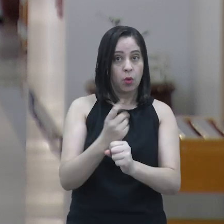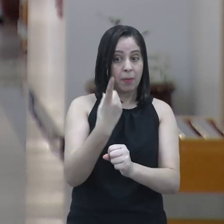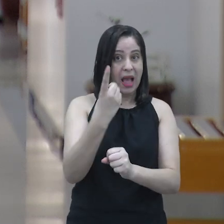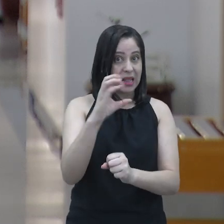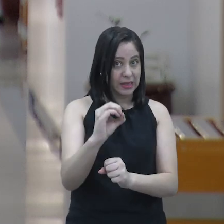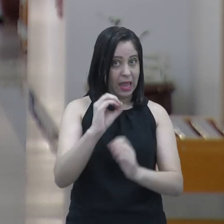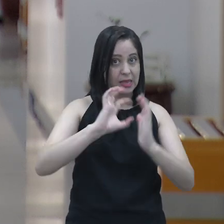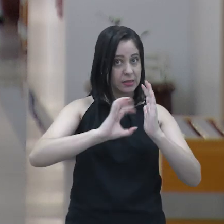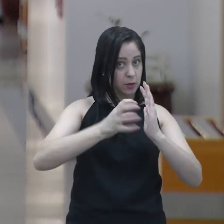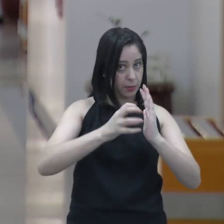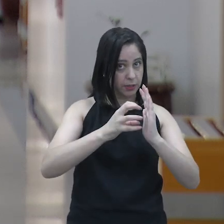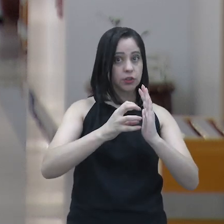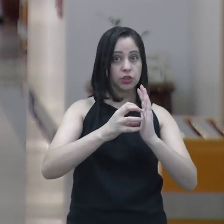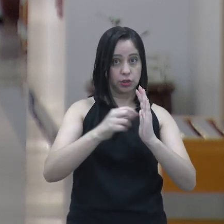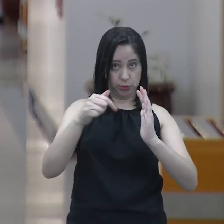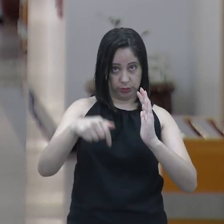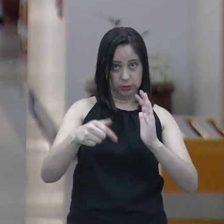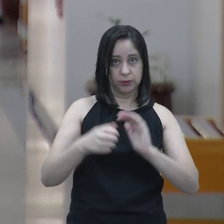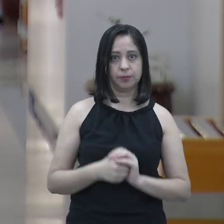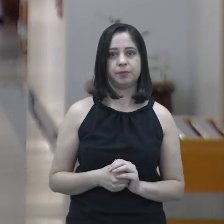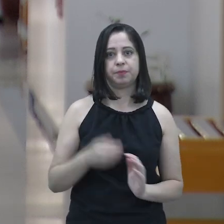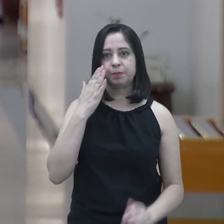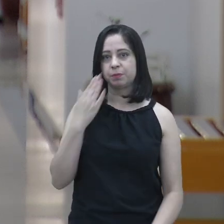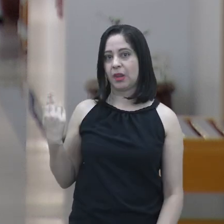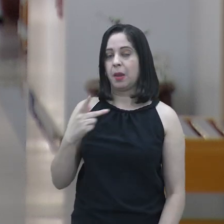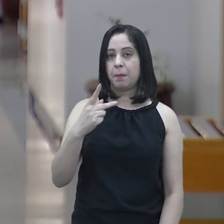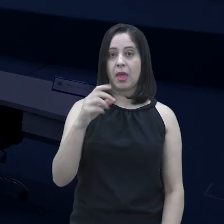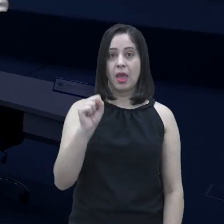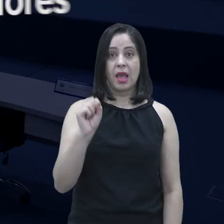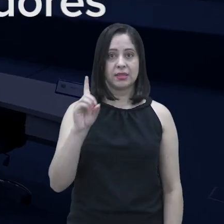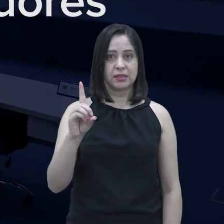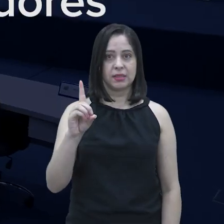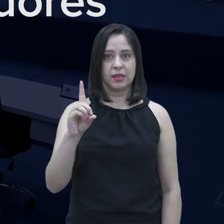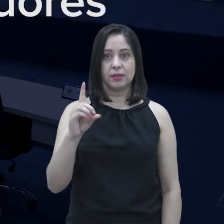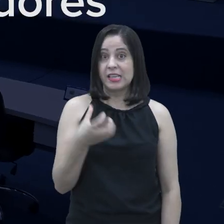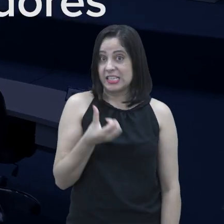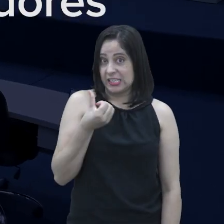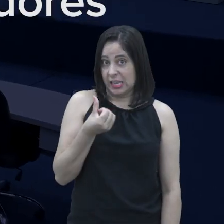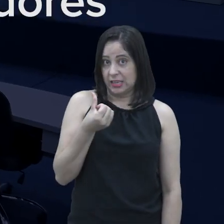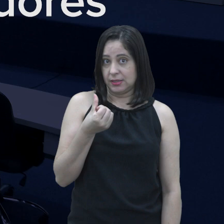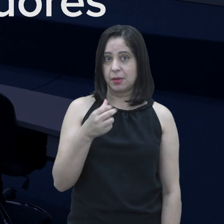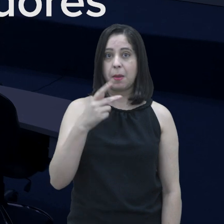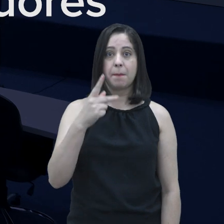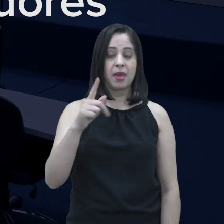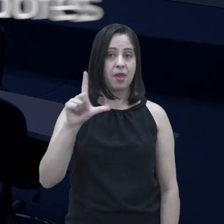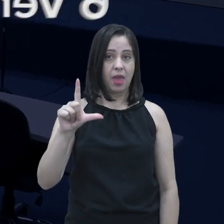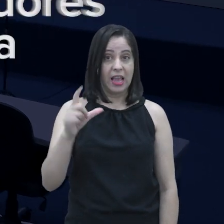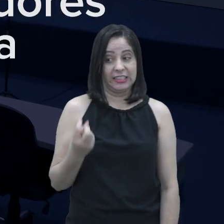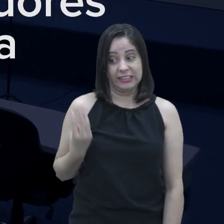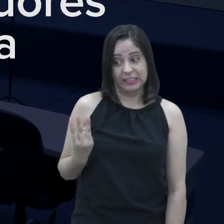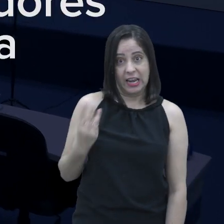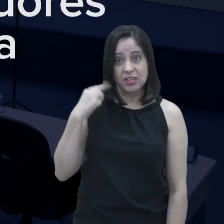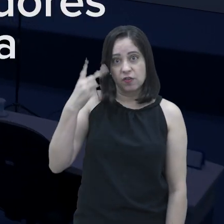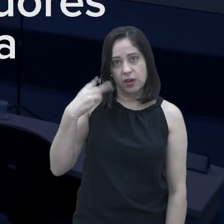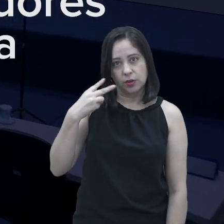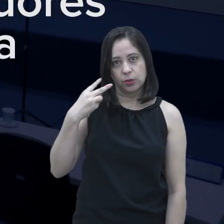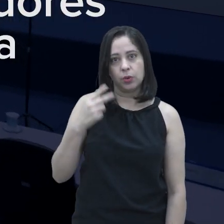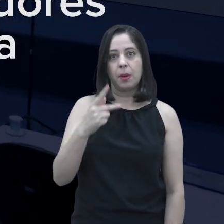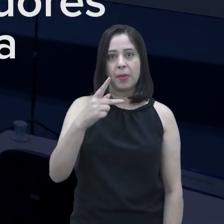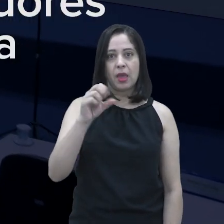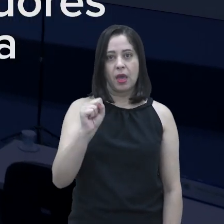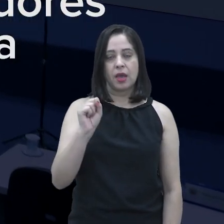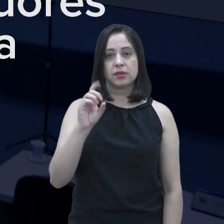Ao todo, são 10 partidos representados aqui. PSD tem 6 cadeiras, União Brasil e